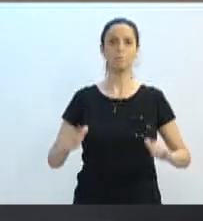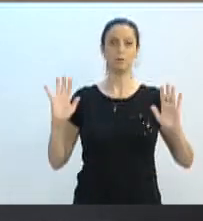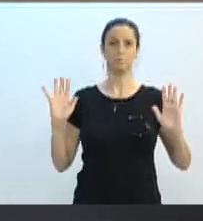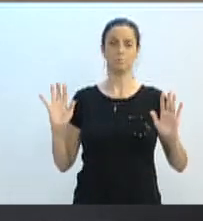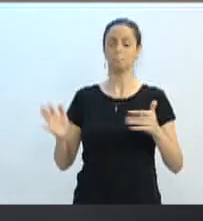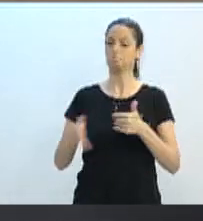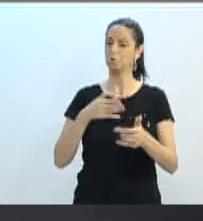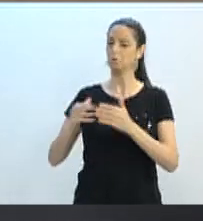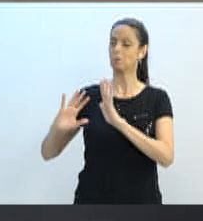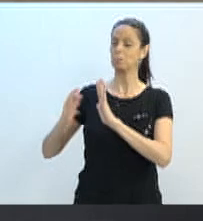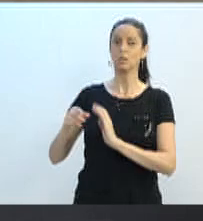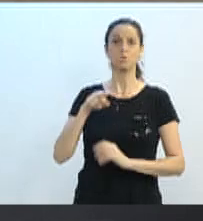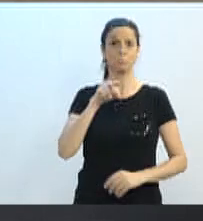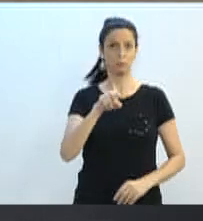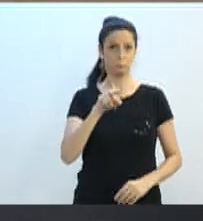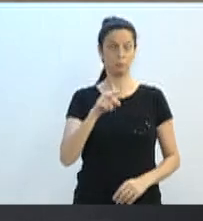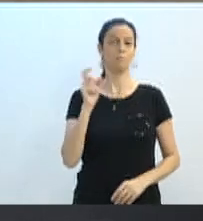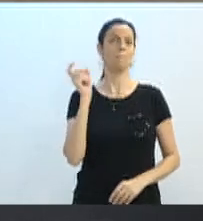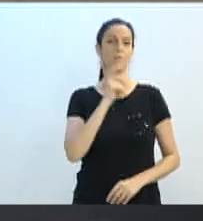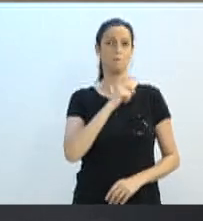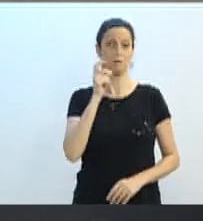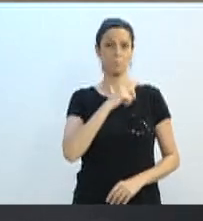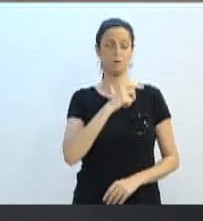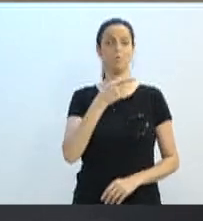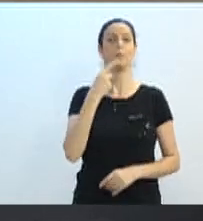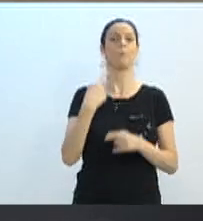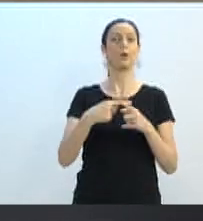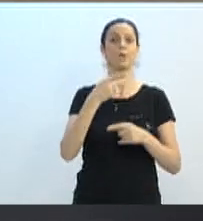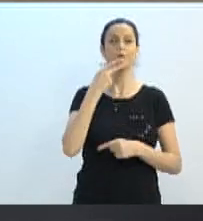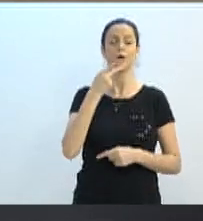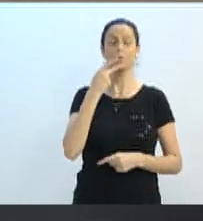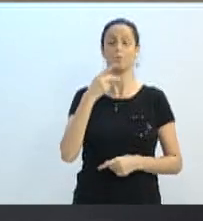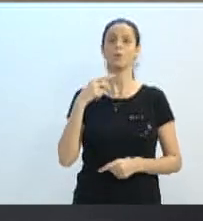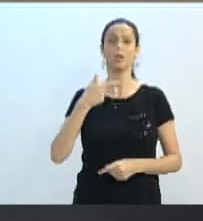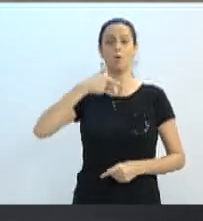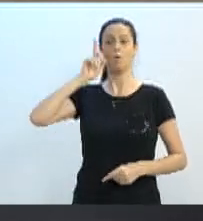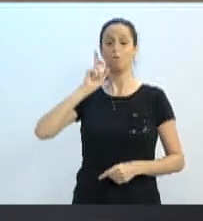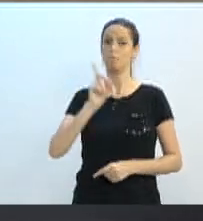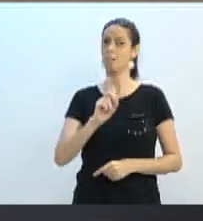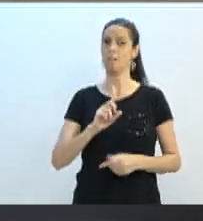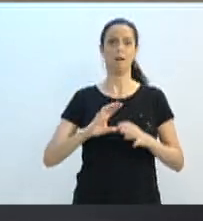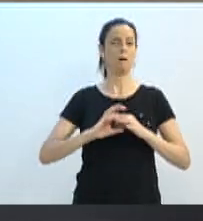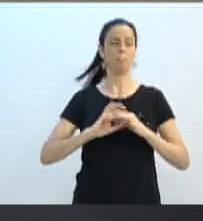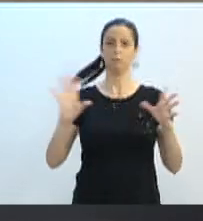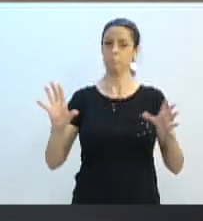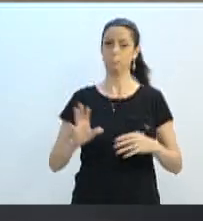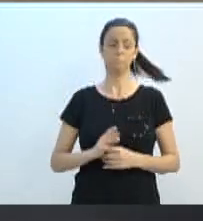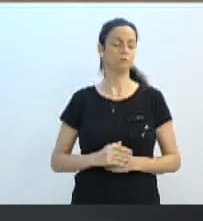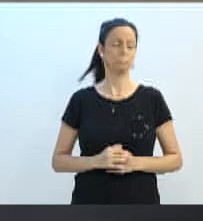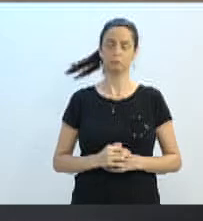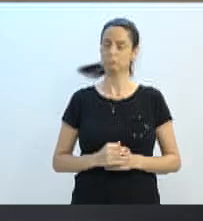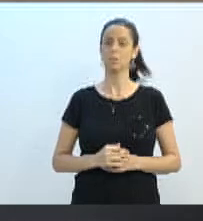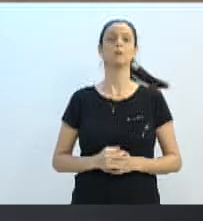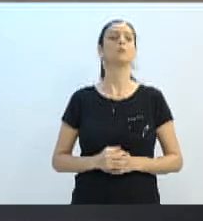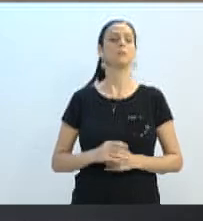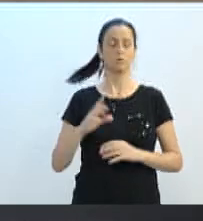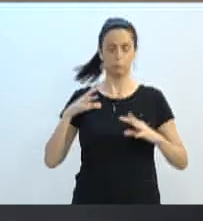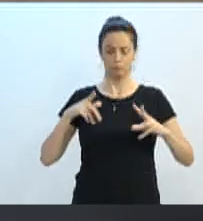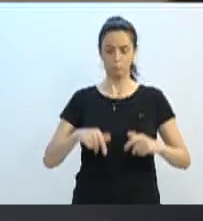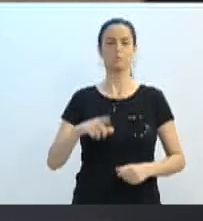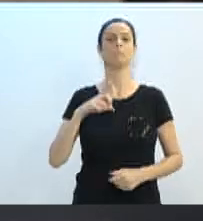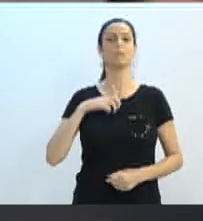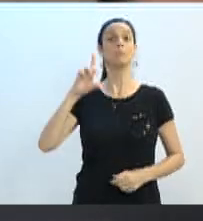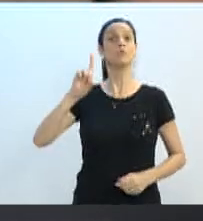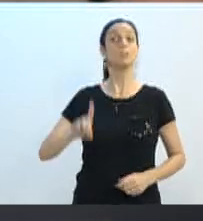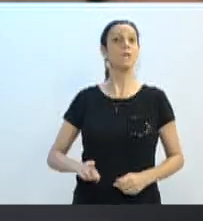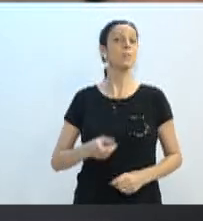Excelência mente quando diz que não foi democrática a audiência e mente quando diz que não foi possível se ouvir a todos. Todos tiveram o direito de falar e